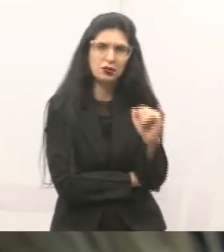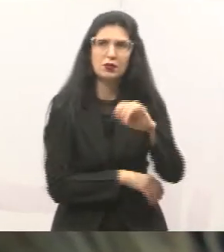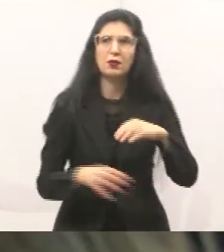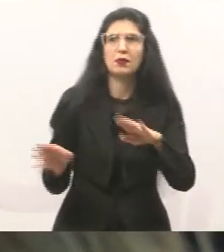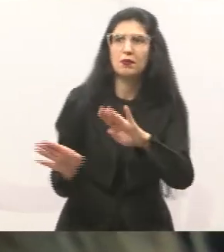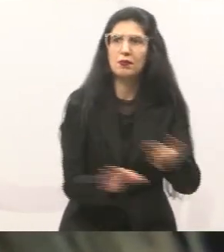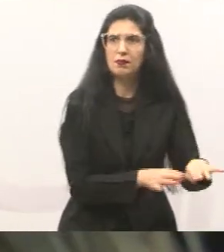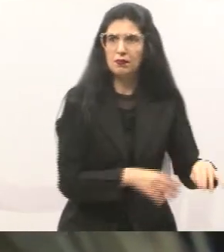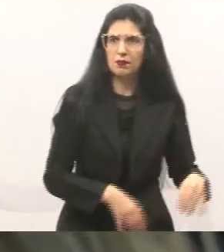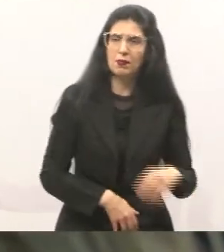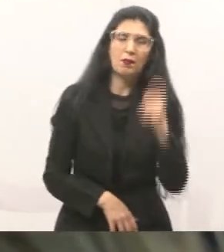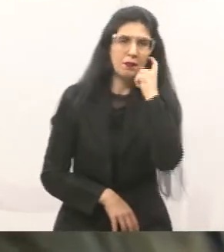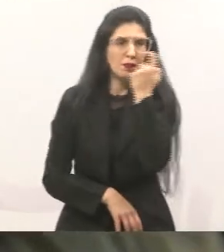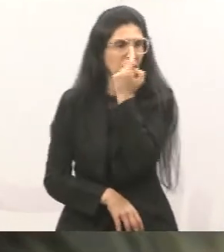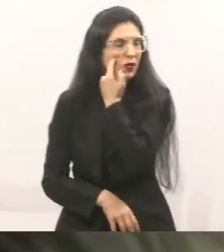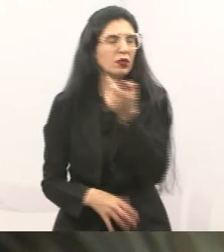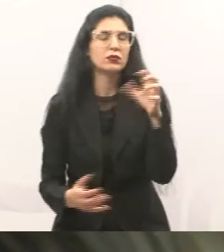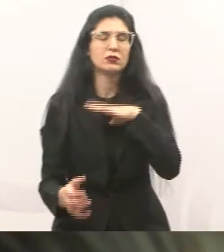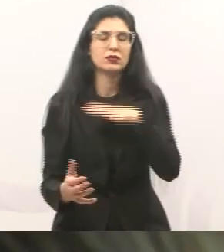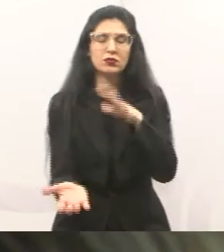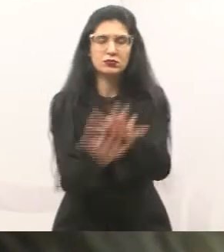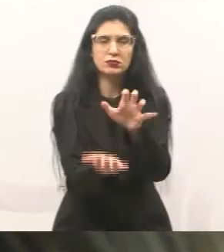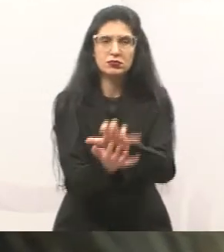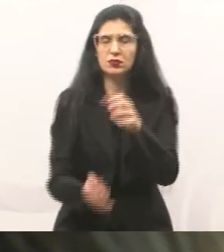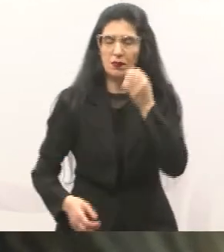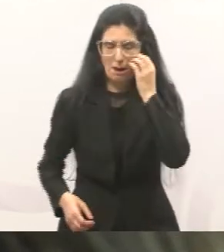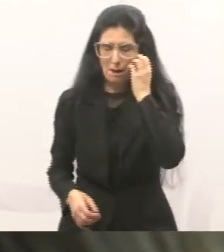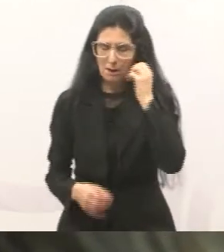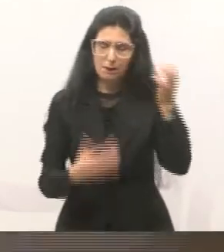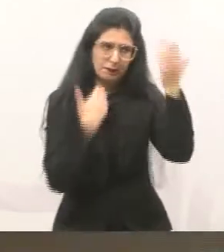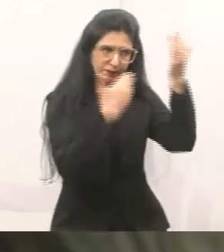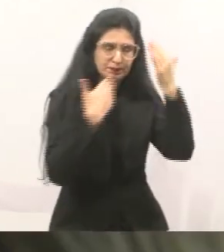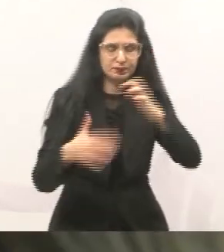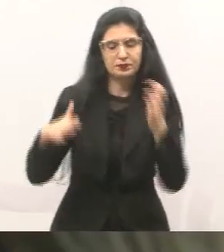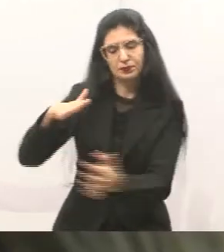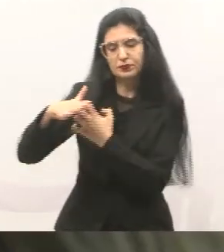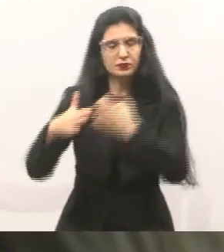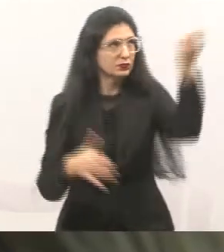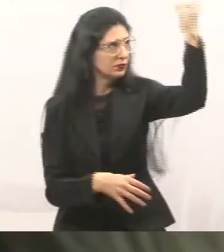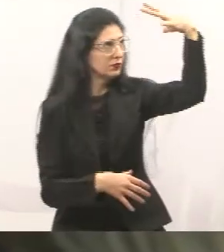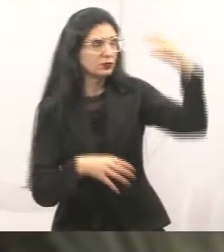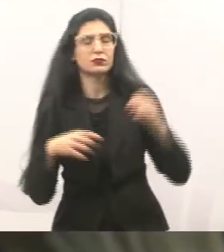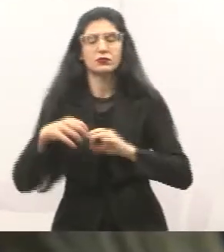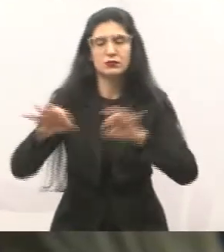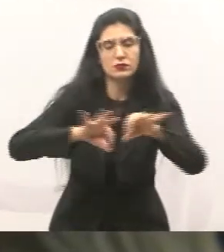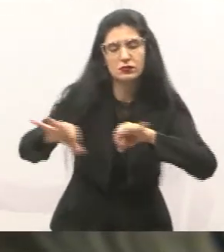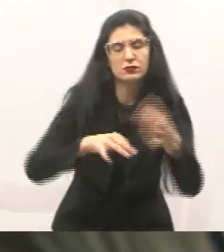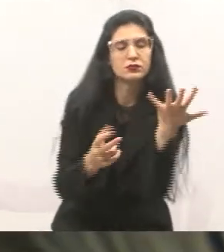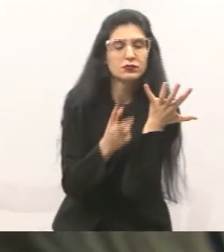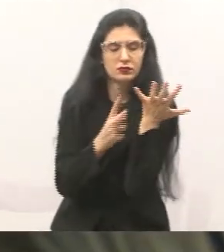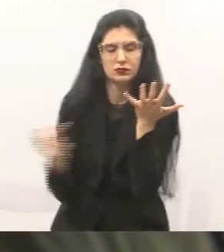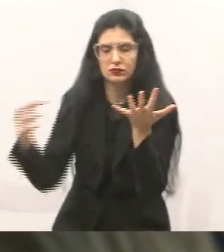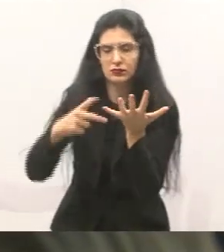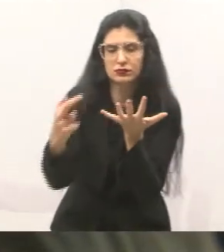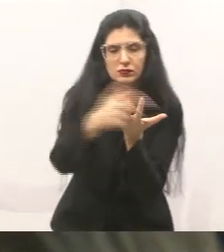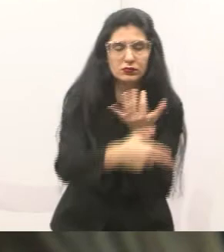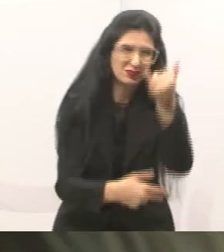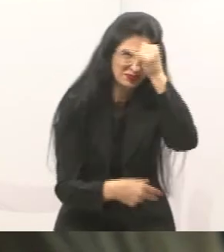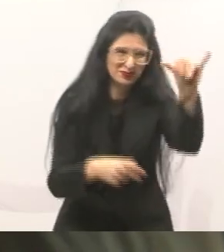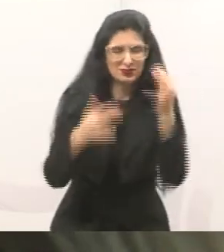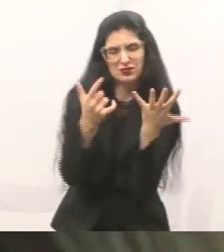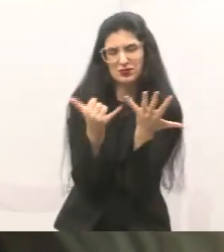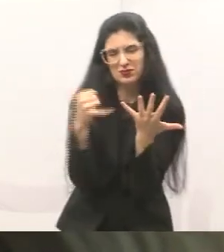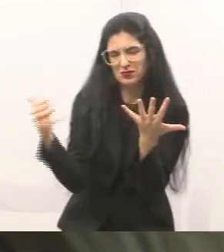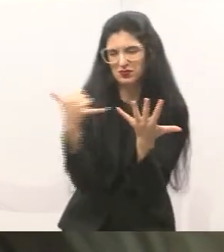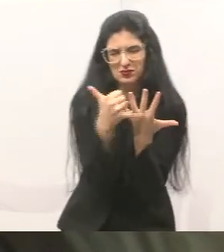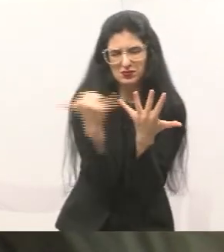Assim sendo, muito respeitosamente, recorremos à compreensão e aos préstimos dessa concessionária e, antecipando agradecimento pela atenção dispensada, subscrevemos